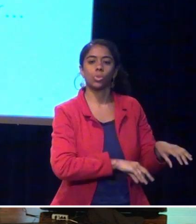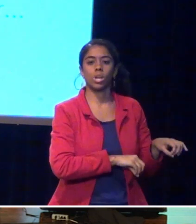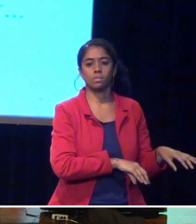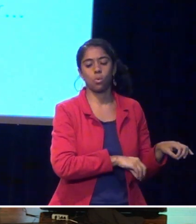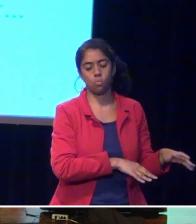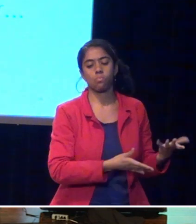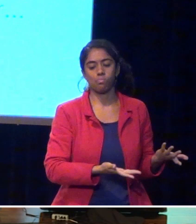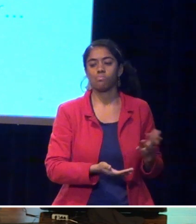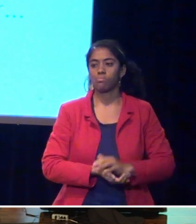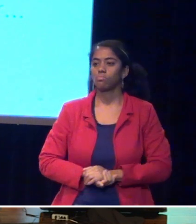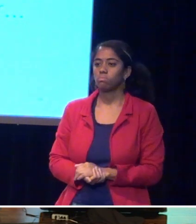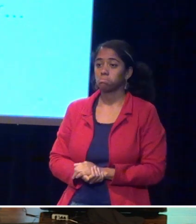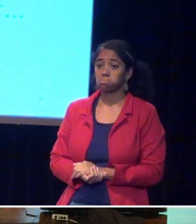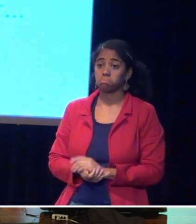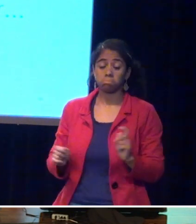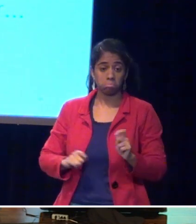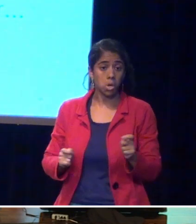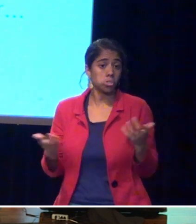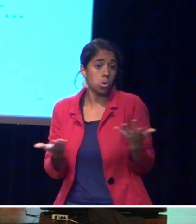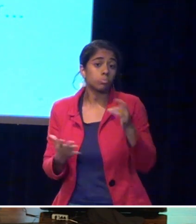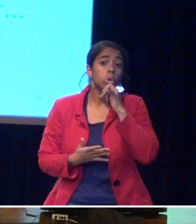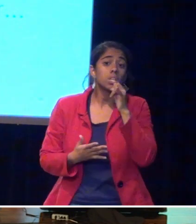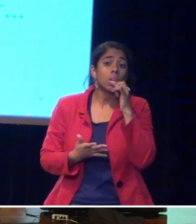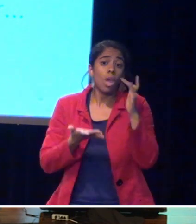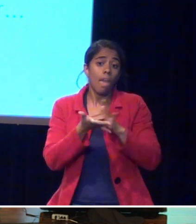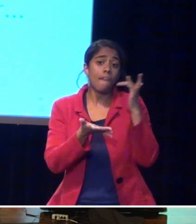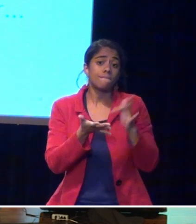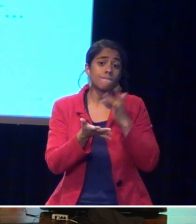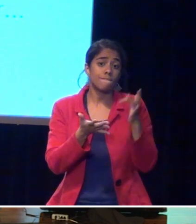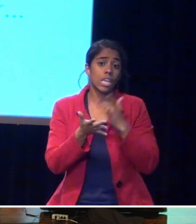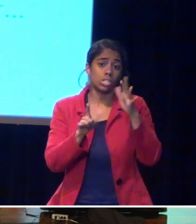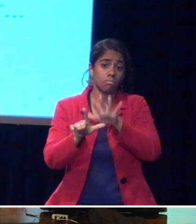A gente pode acessar revistas internacionais e nacionais,